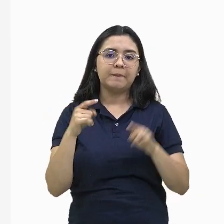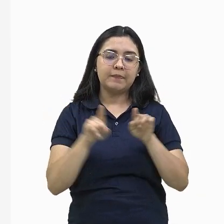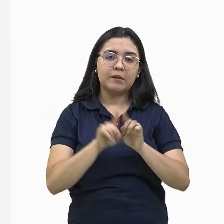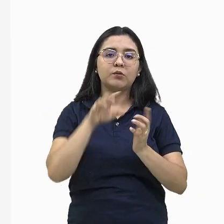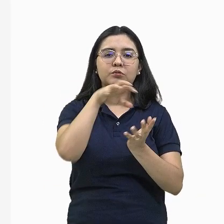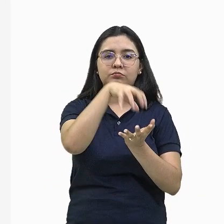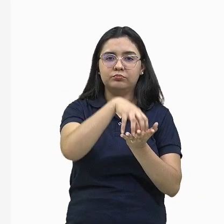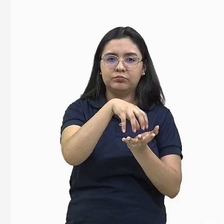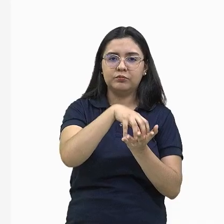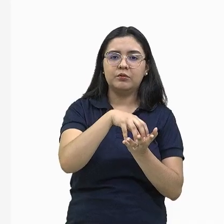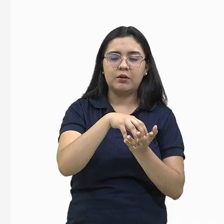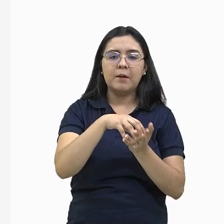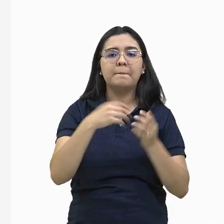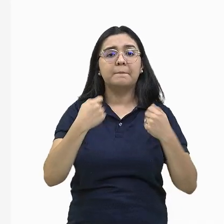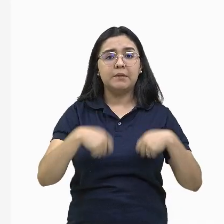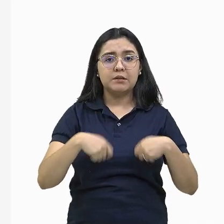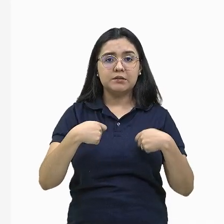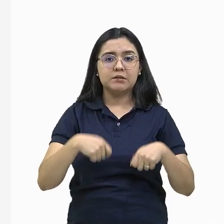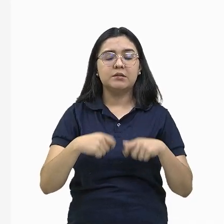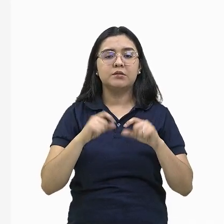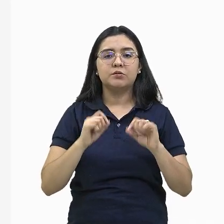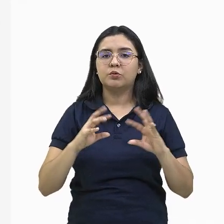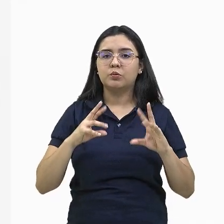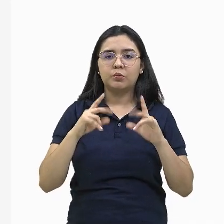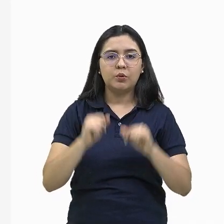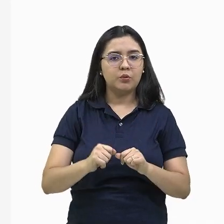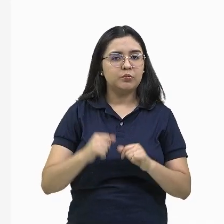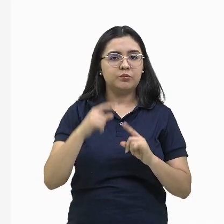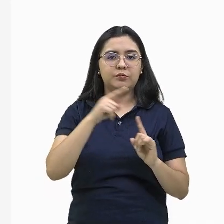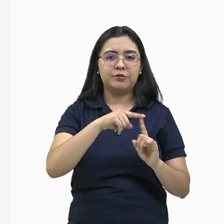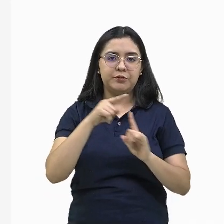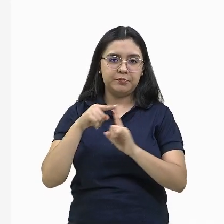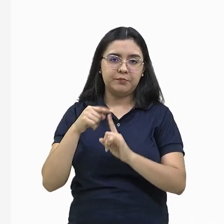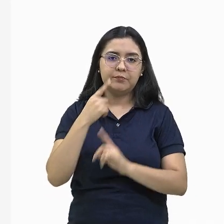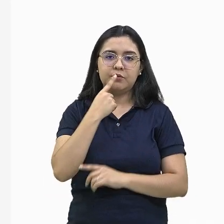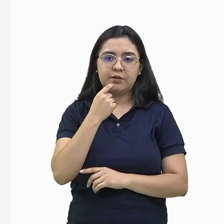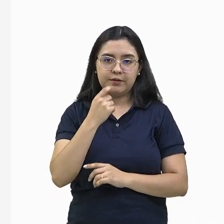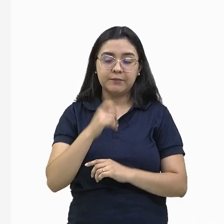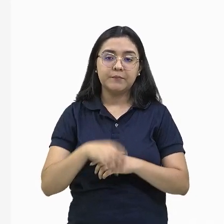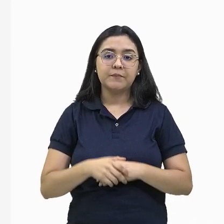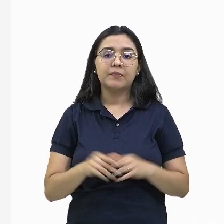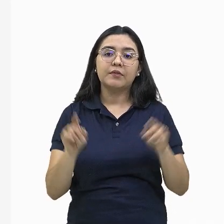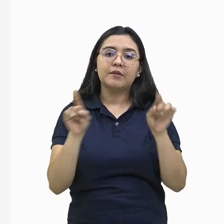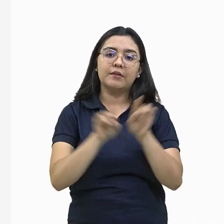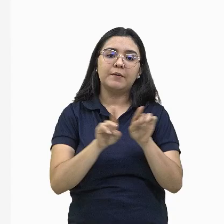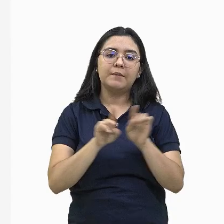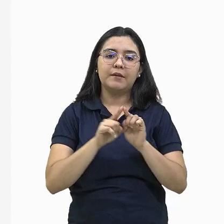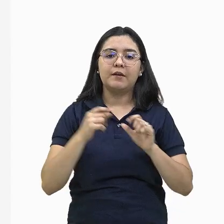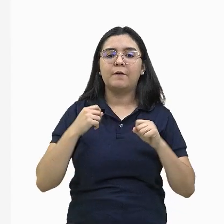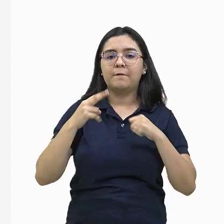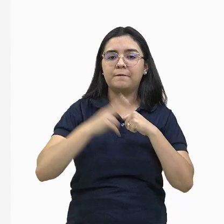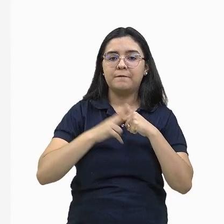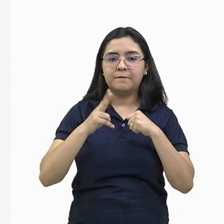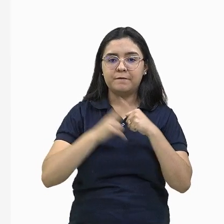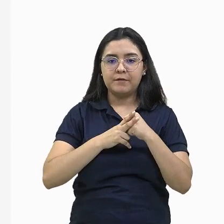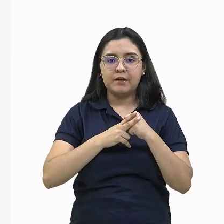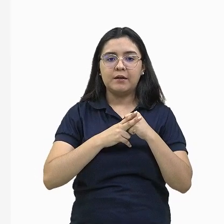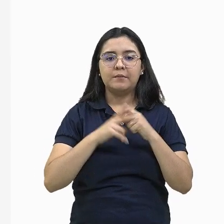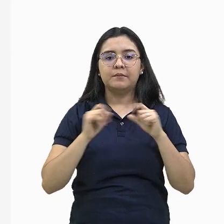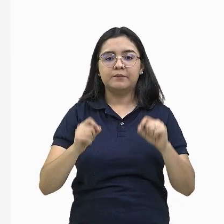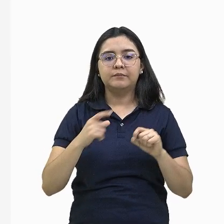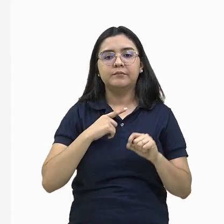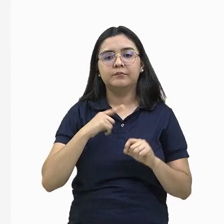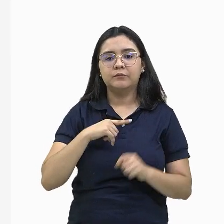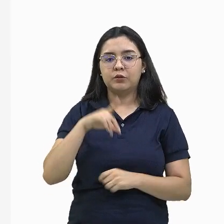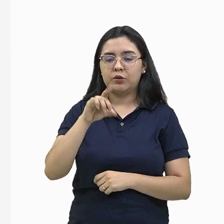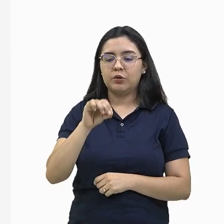hemocentros precisam, as pessoas precisam de todos os tipos, e mais uma vez temos aí o verbo no modo imperativo convidando a